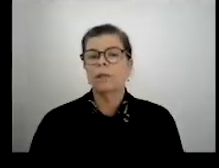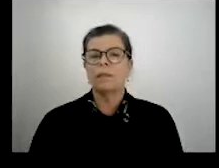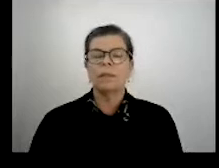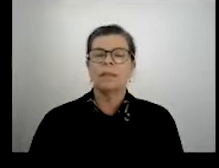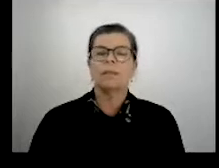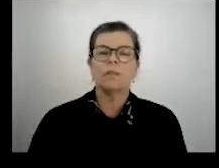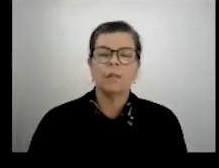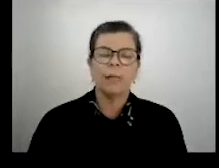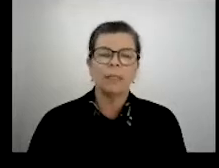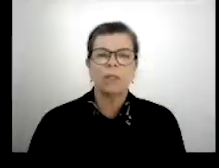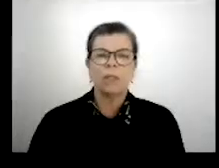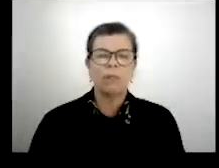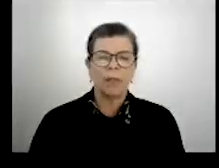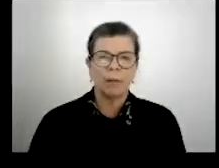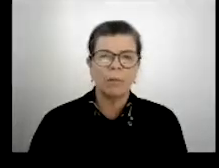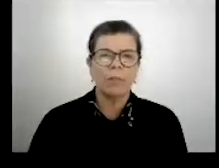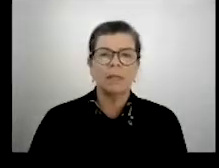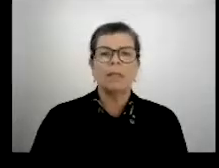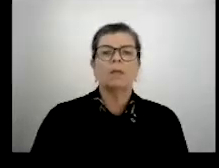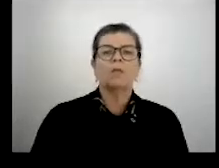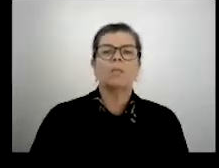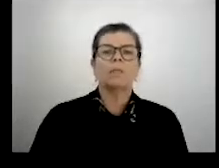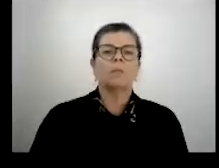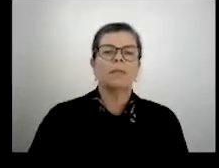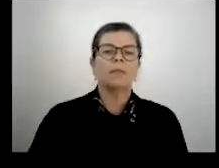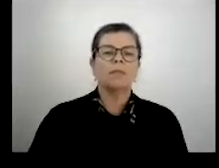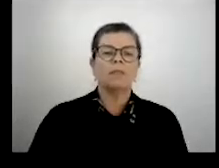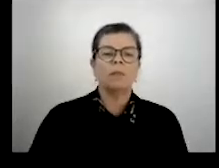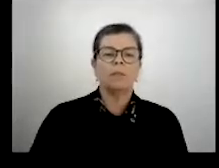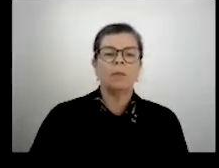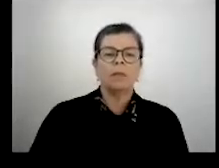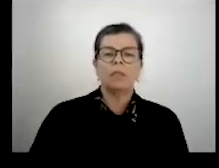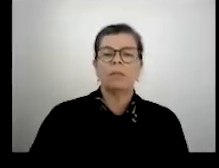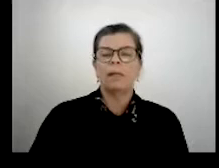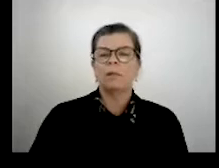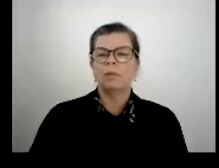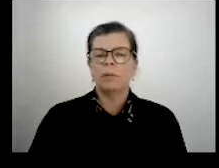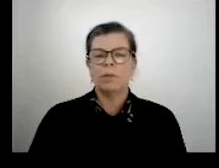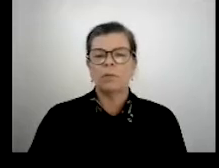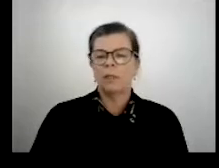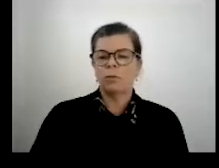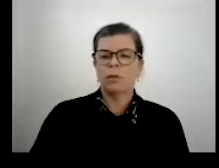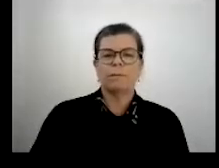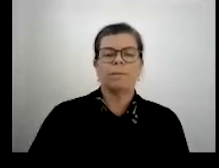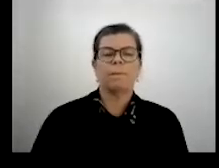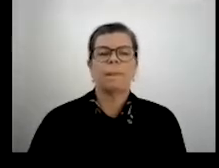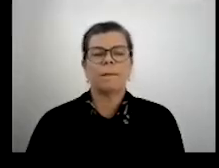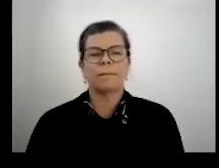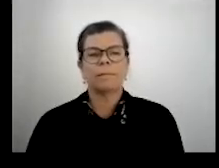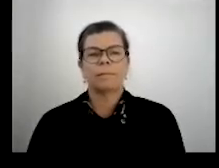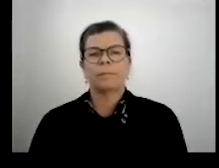aqui finalizando a semana de enfermagem e vou falar para vocês sobre simulação e serviço, experiência do Hospital Cristo Redentor.